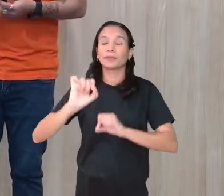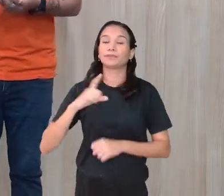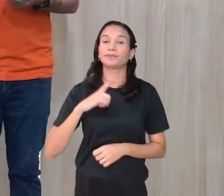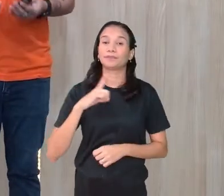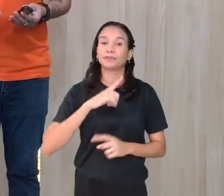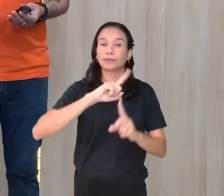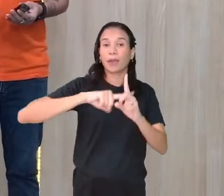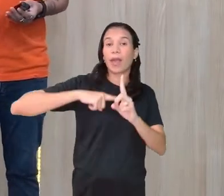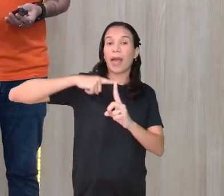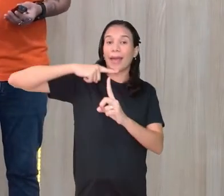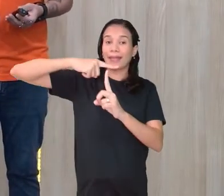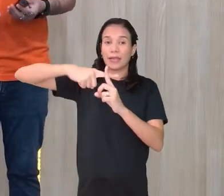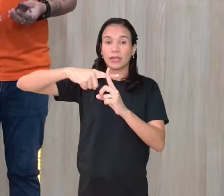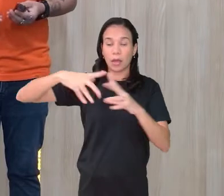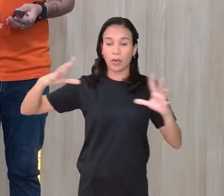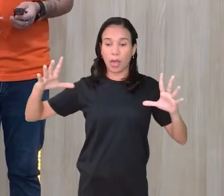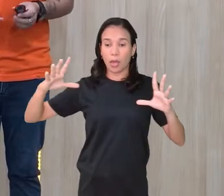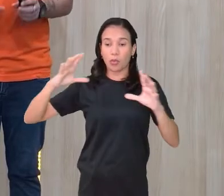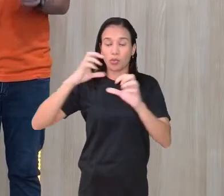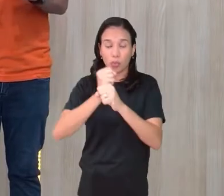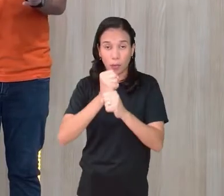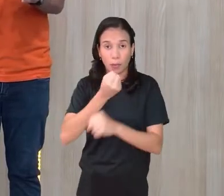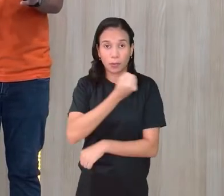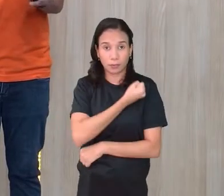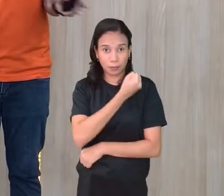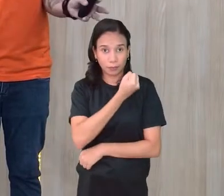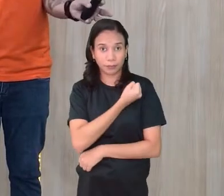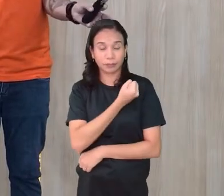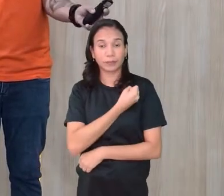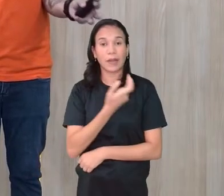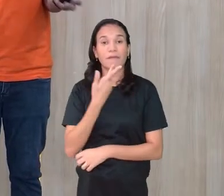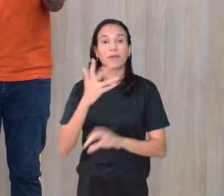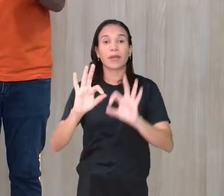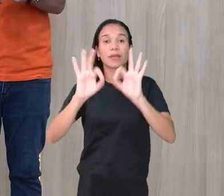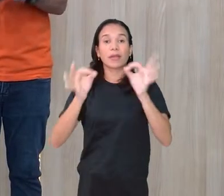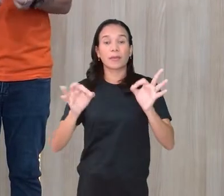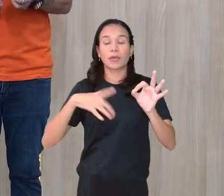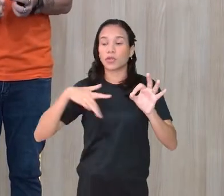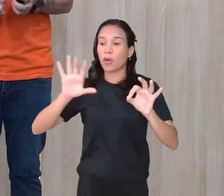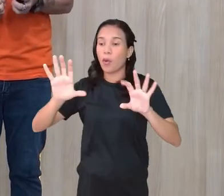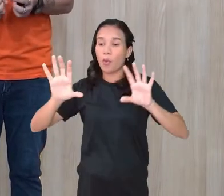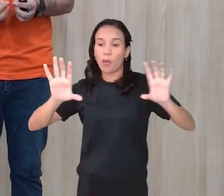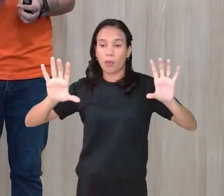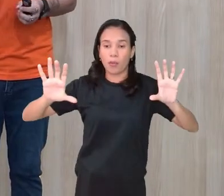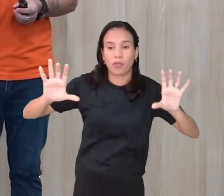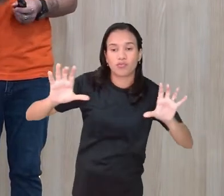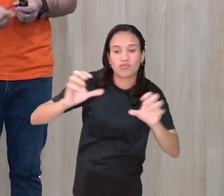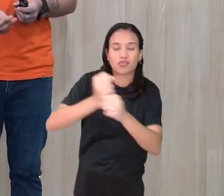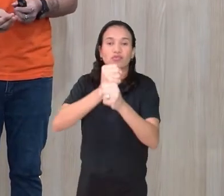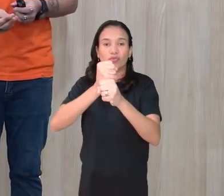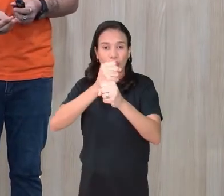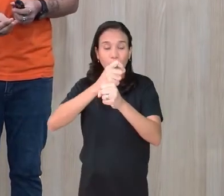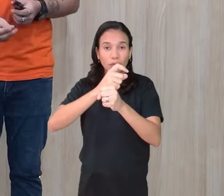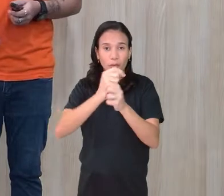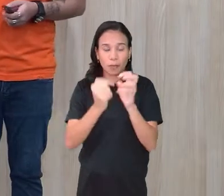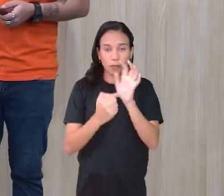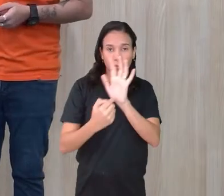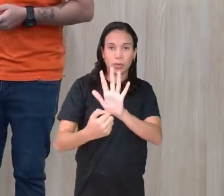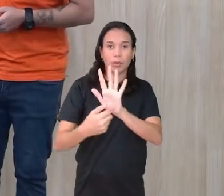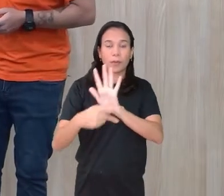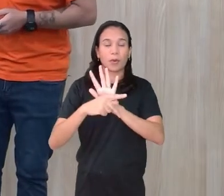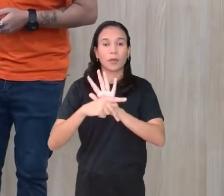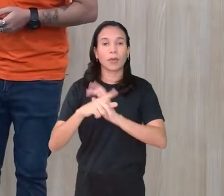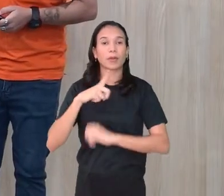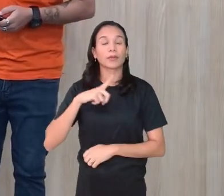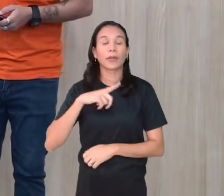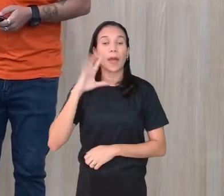fala da adição de 2 números, nesse caso aí a gente está falando simplesmente de juntar 2 números e chegar a um resultado, a gente